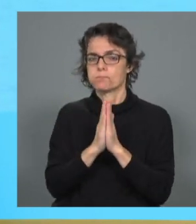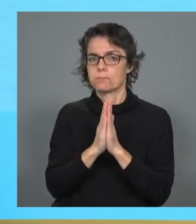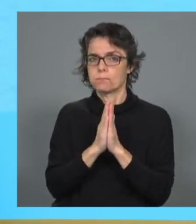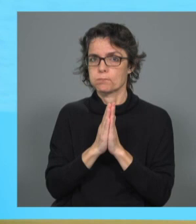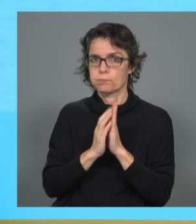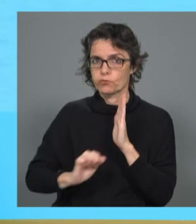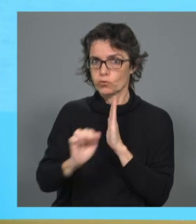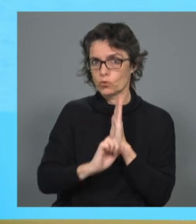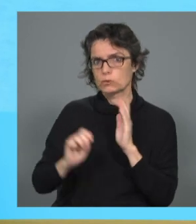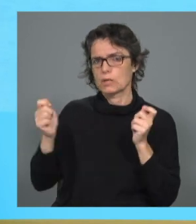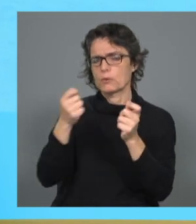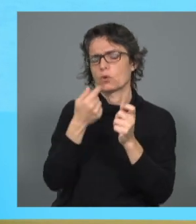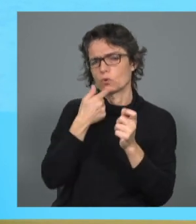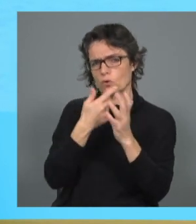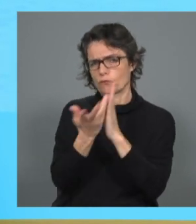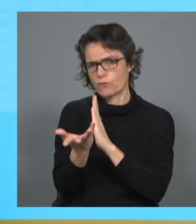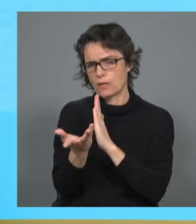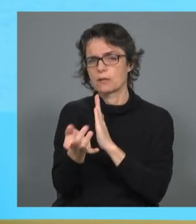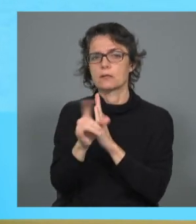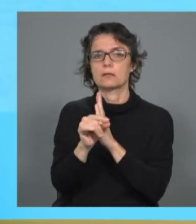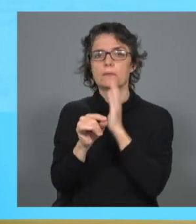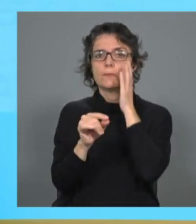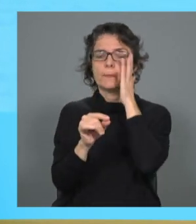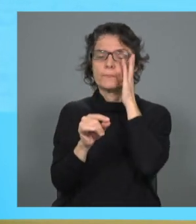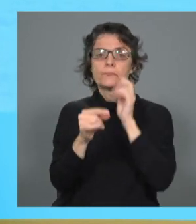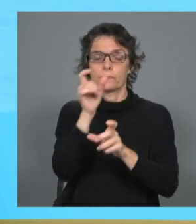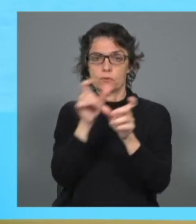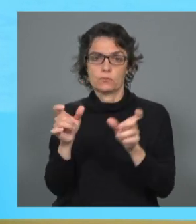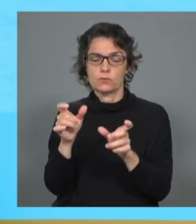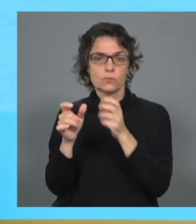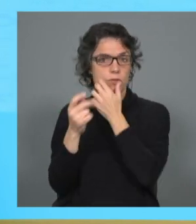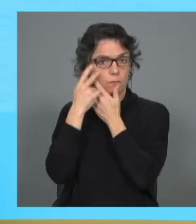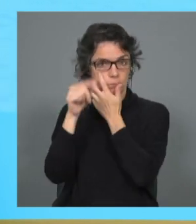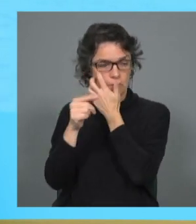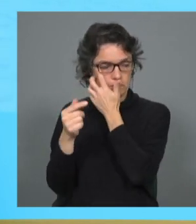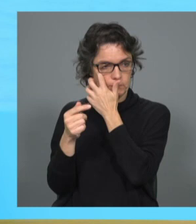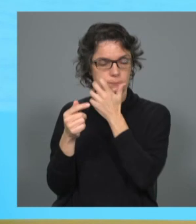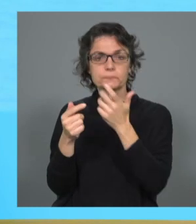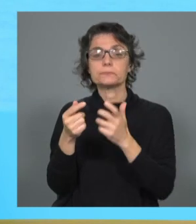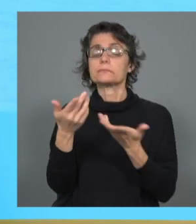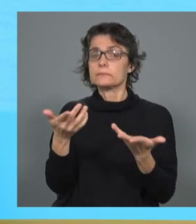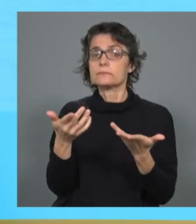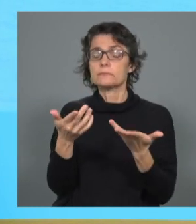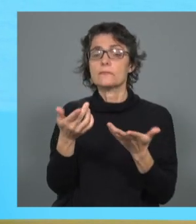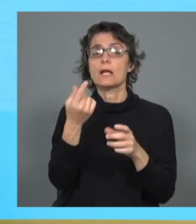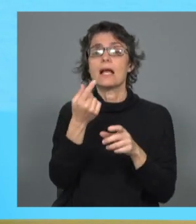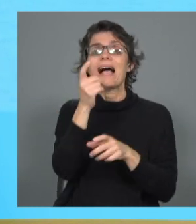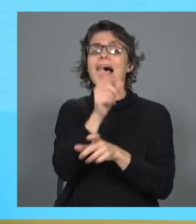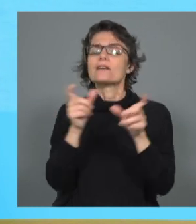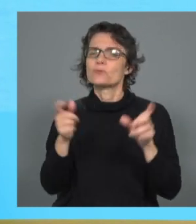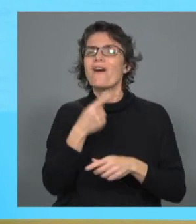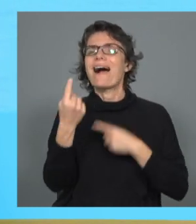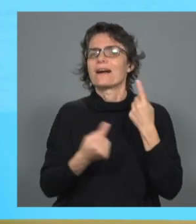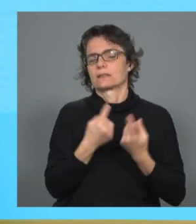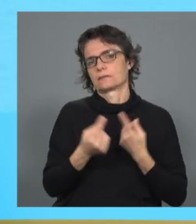este tipo de campanhas, mesmo até para as pessoas que vivem ali. E a verdade é que muitas vezes as pessoas trazem coisas que não